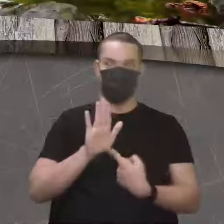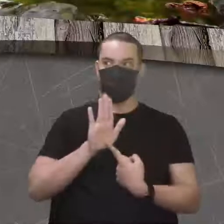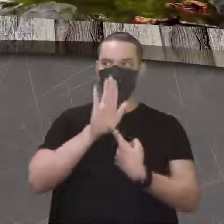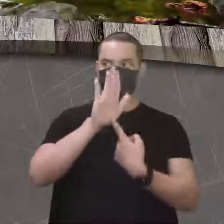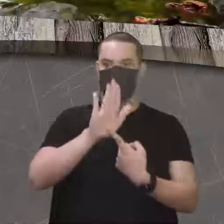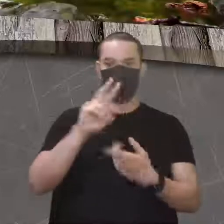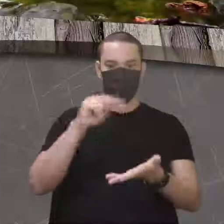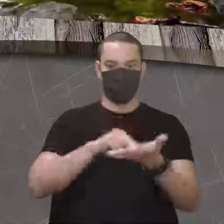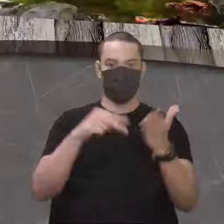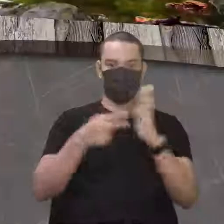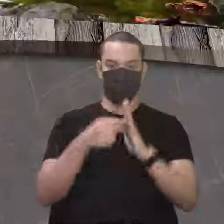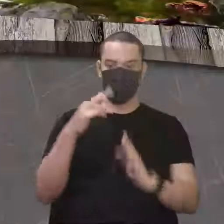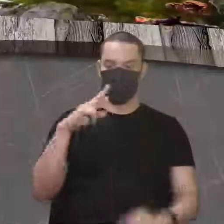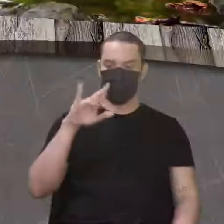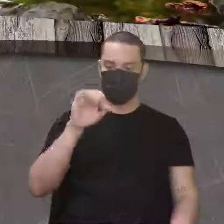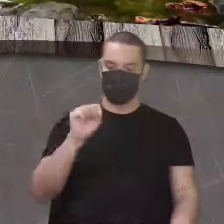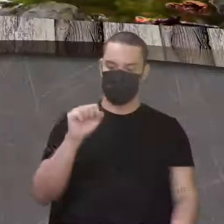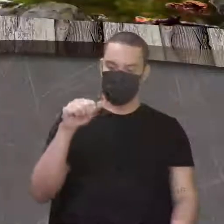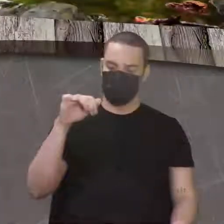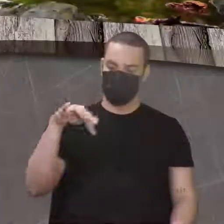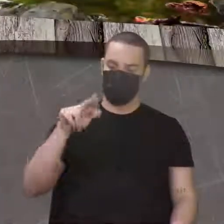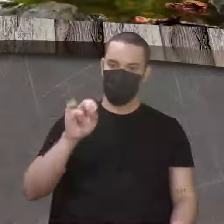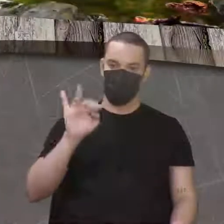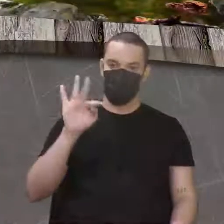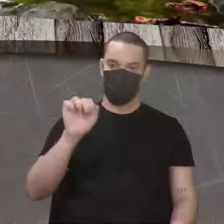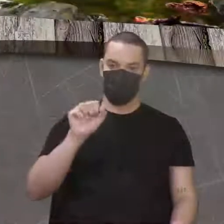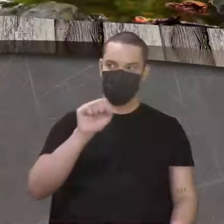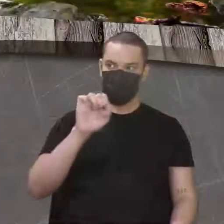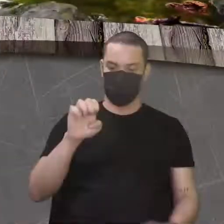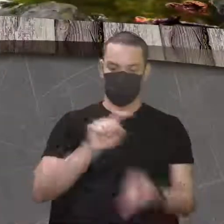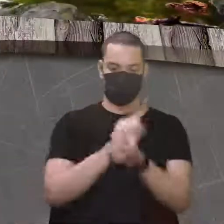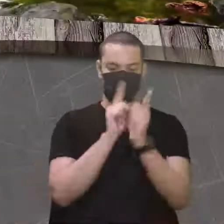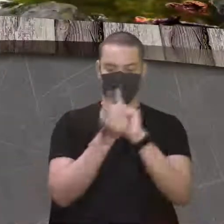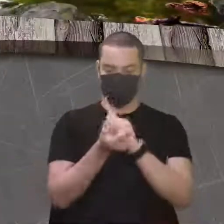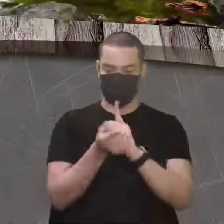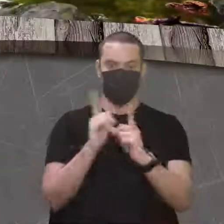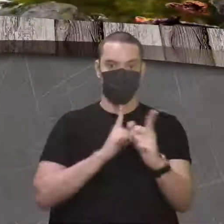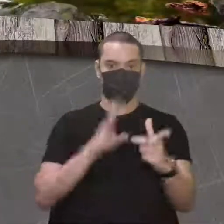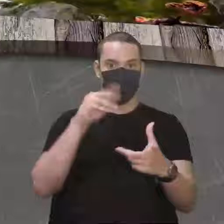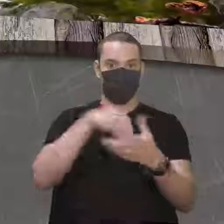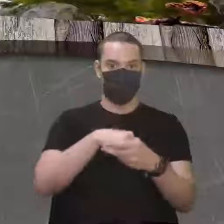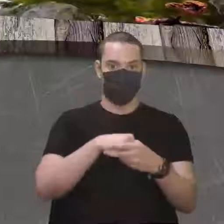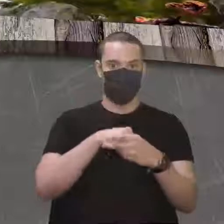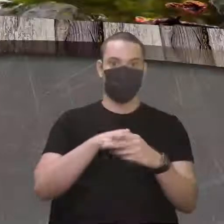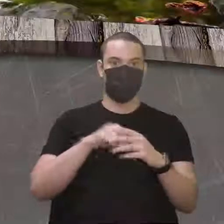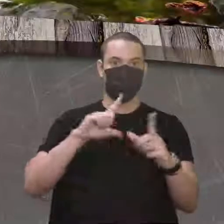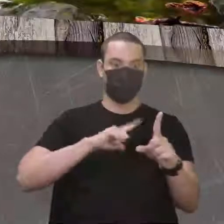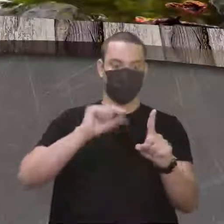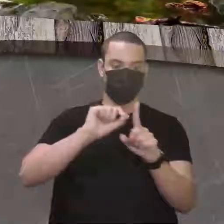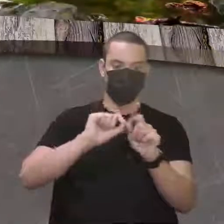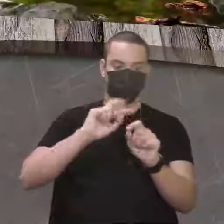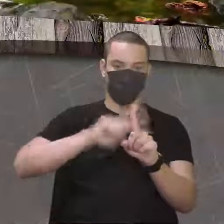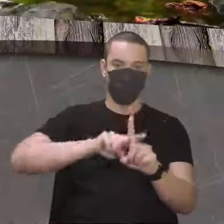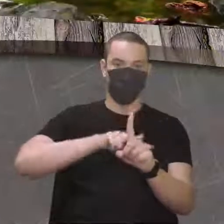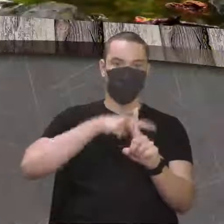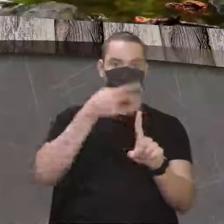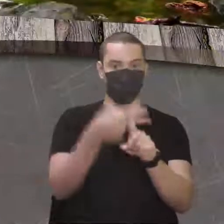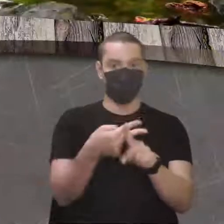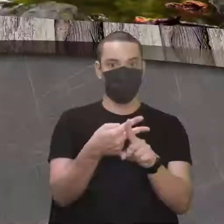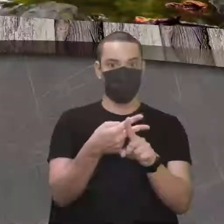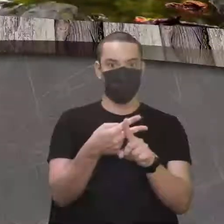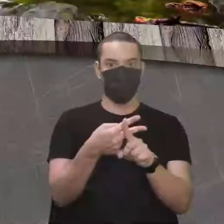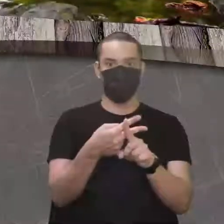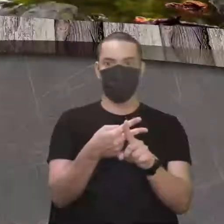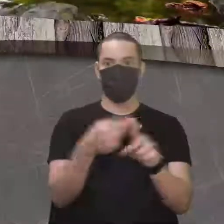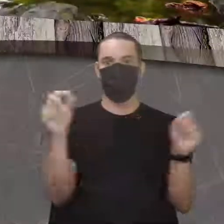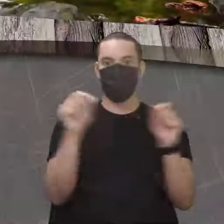de transcriptase reversa. Então, quando eles entram na célula que ele vai parasitar, a enzima transcriptase reversa faz o inverso, como por isso está o